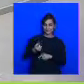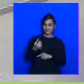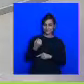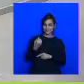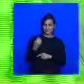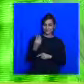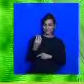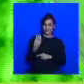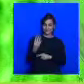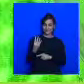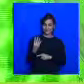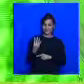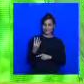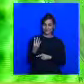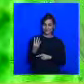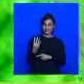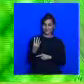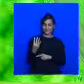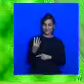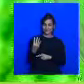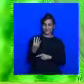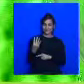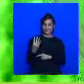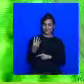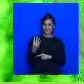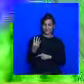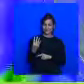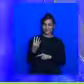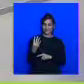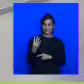número 4.